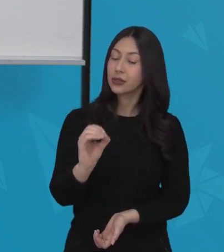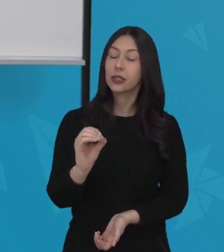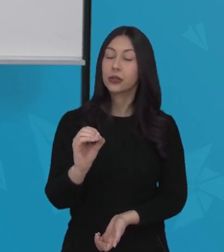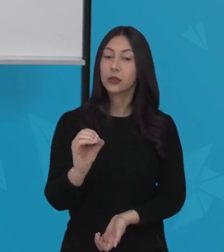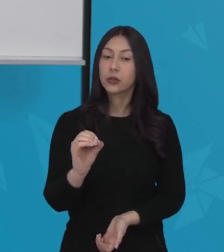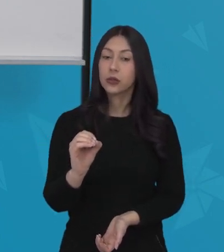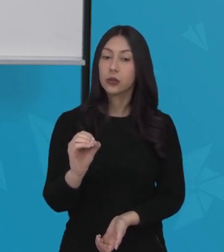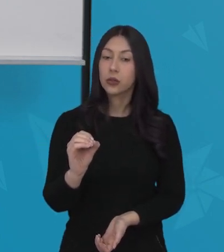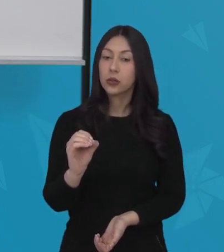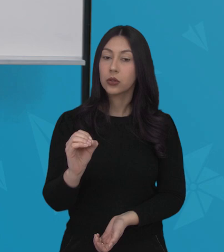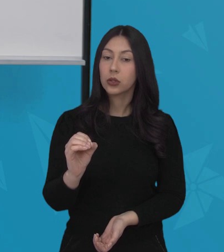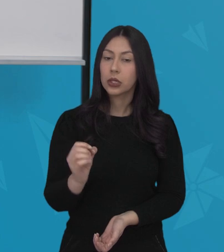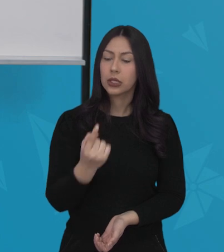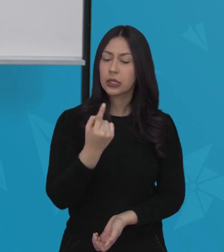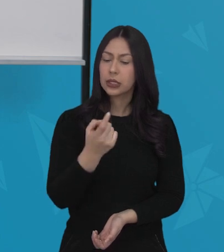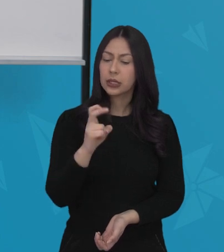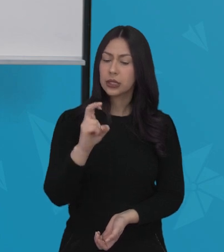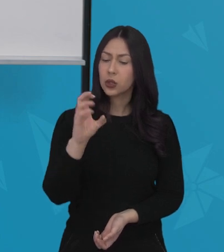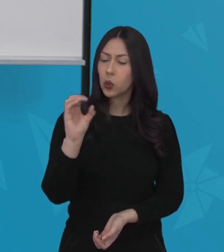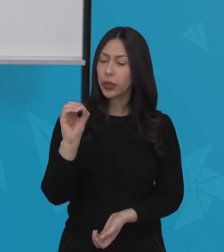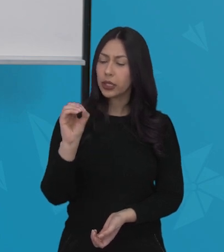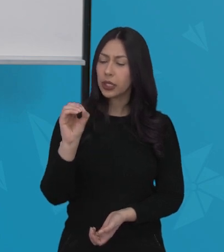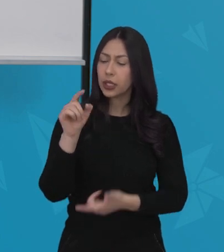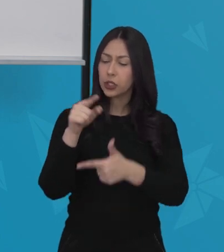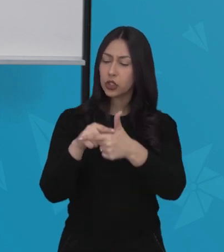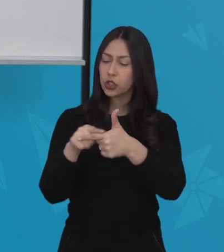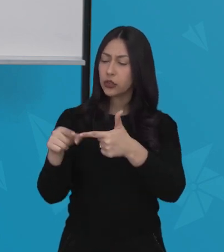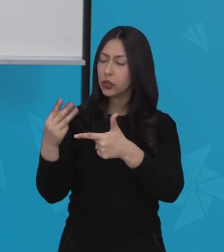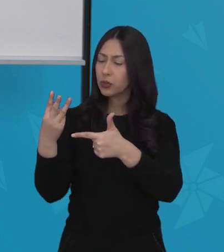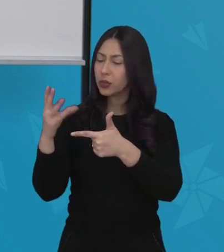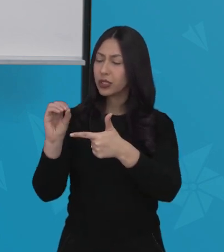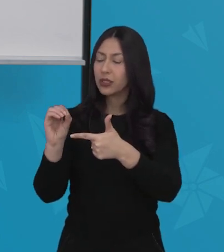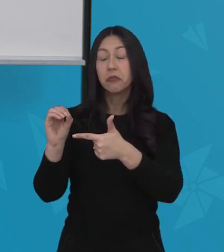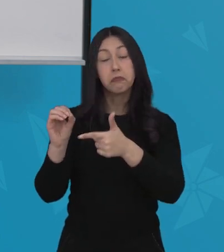aqui. 30 para chegar em 150, vai 5.